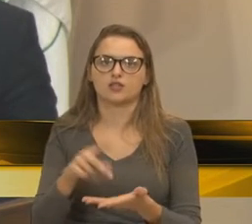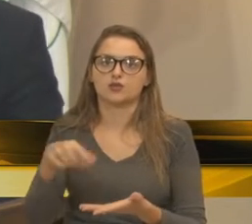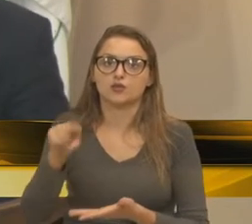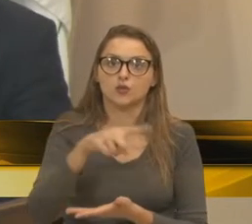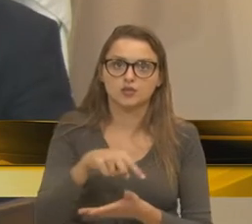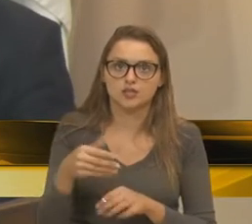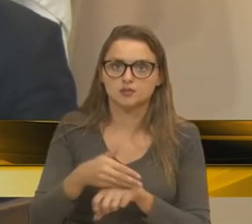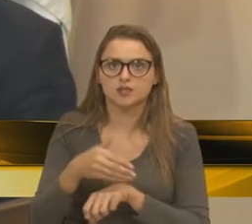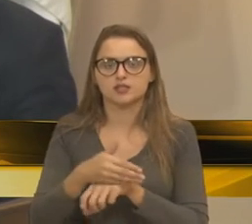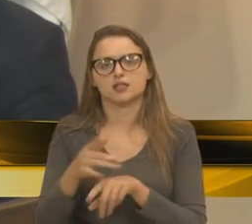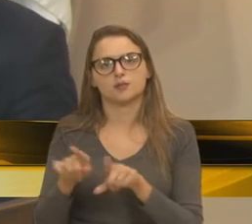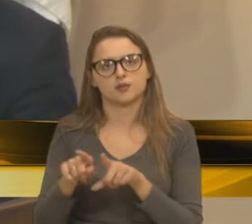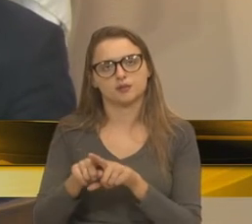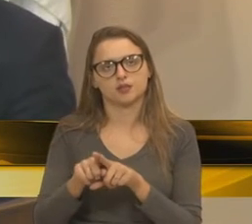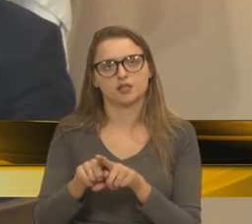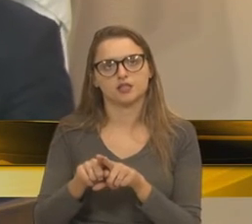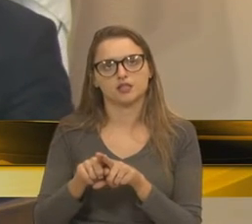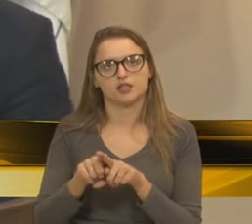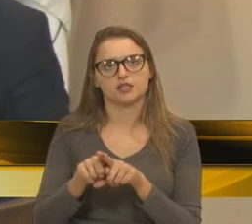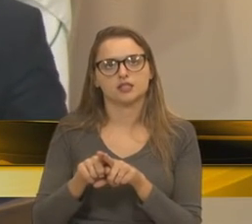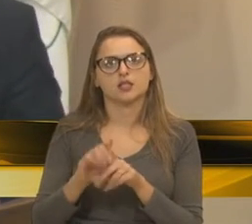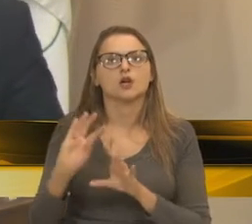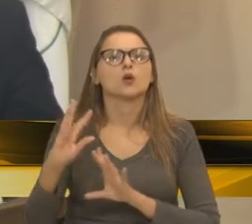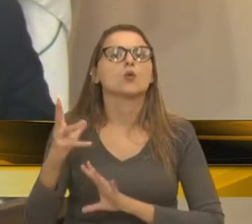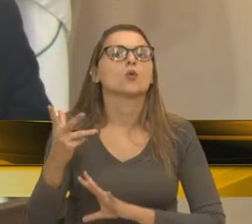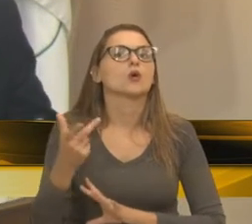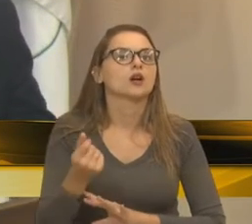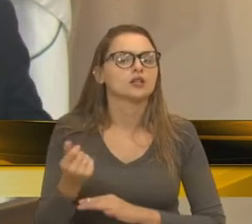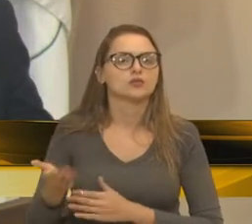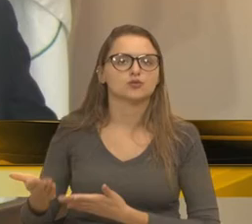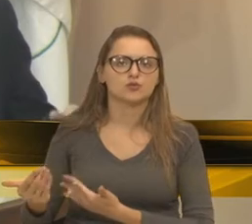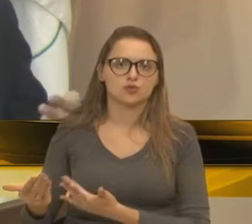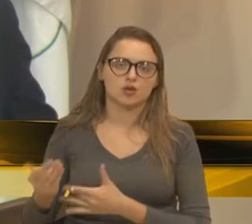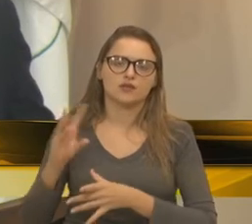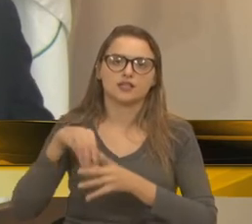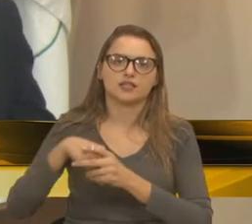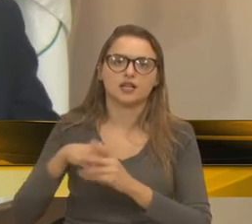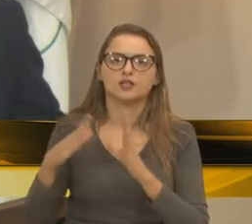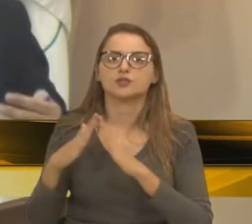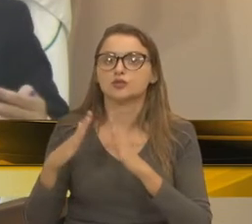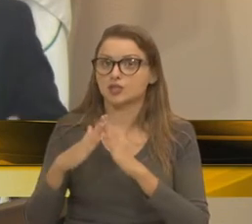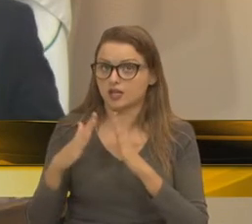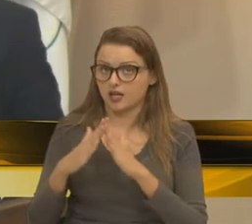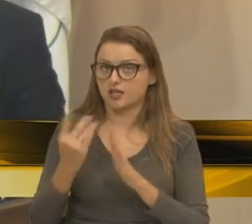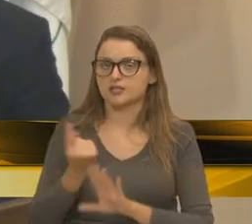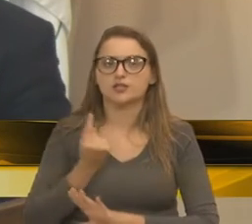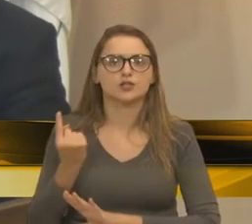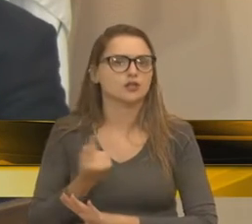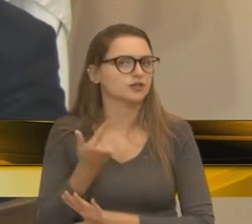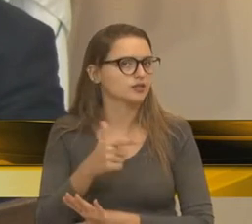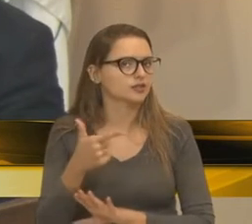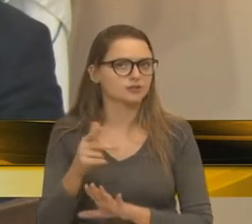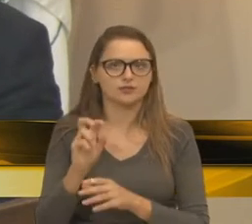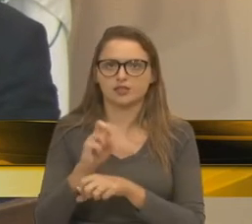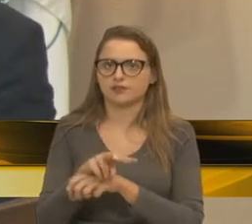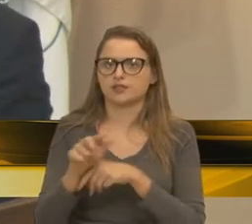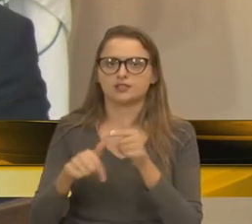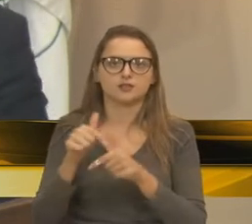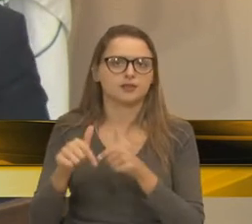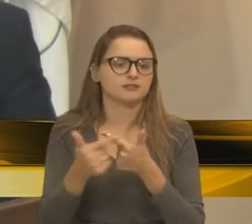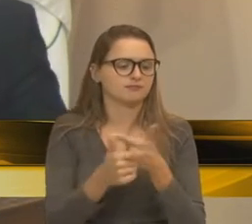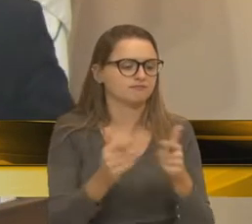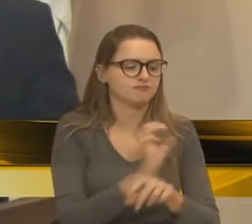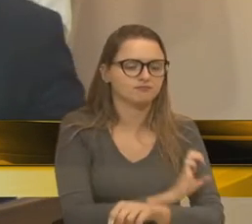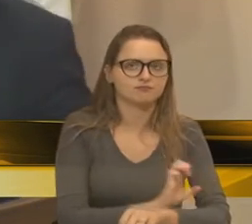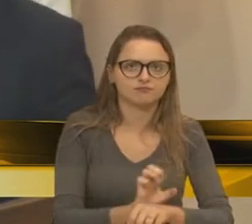circulam. Vocês sabem quantos jovens estão dentro de casa, sozinhos, sem emprego, sem oportunidades de estágio. Às